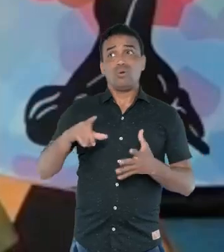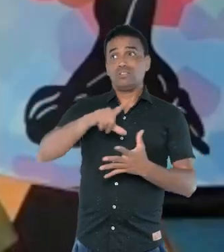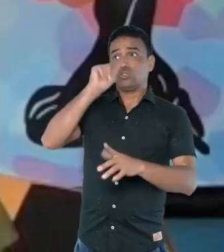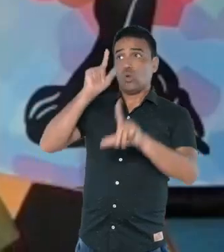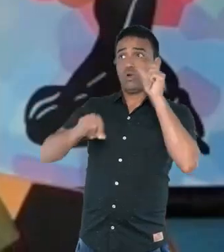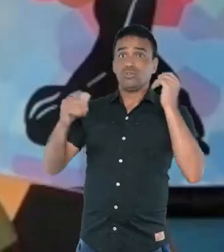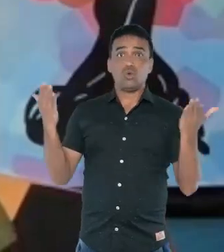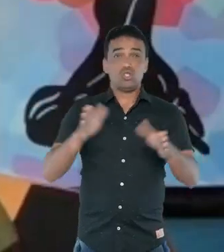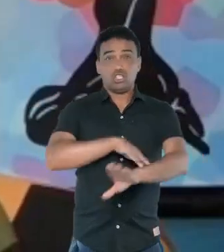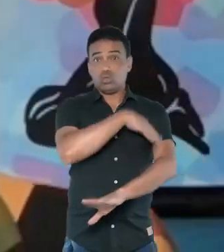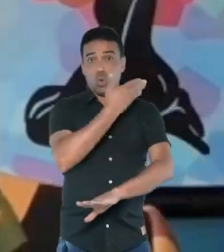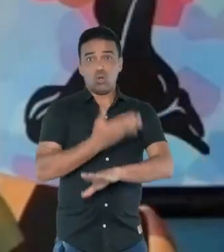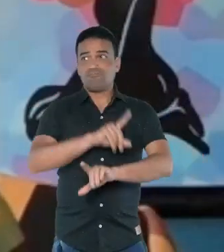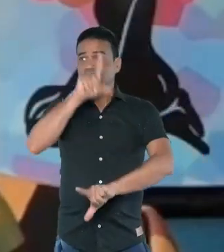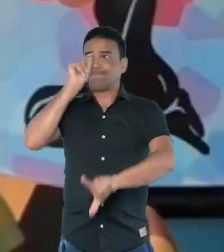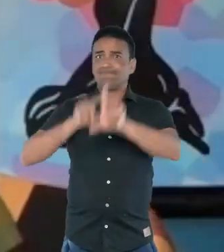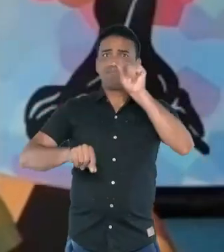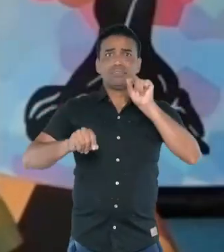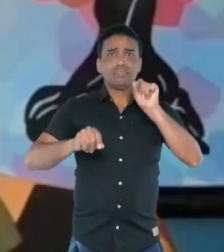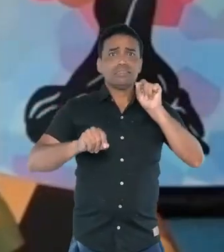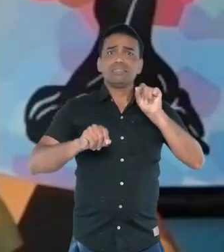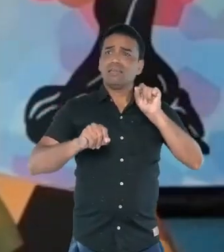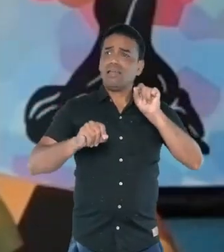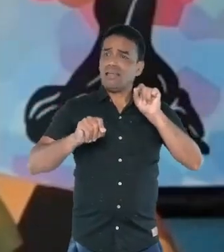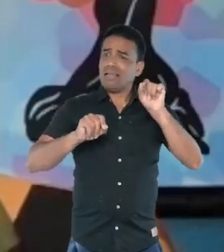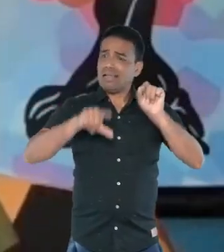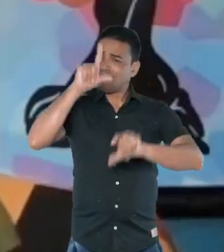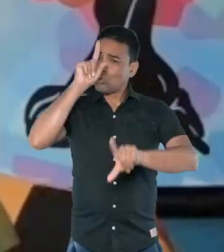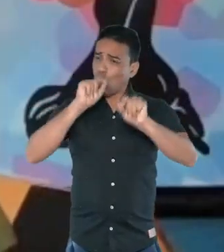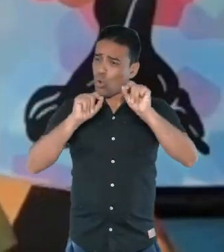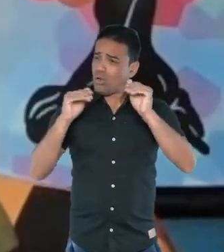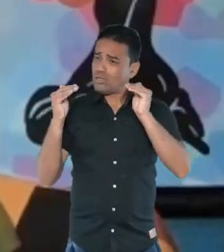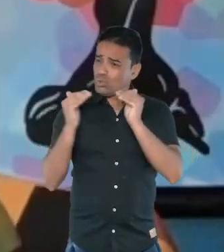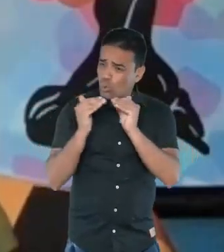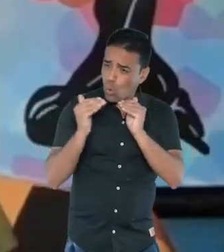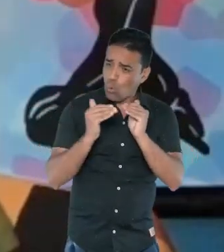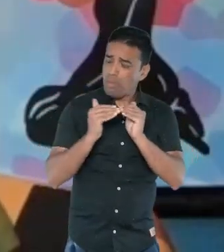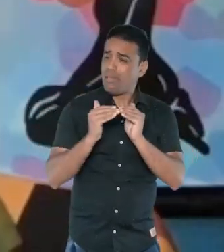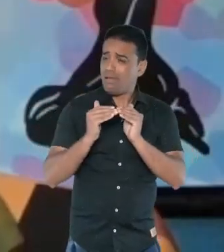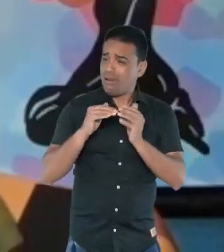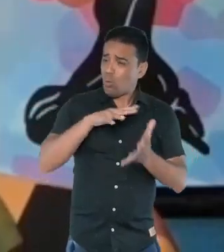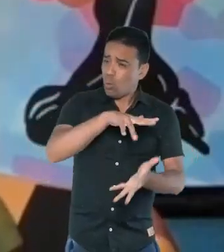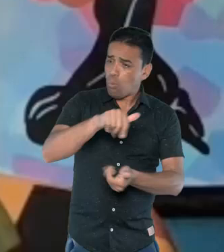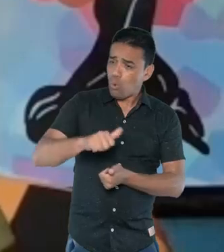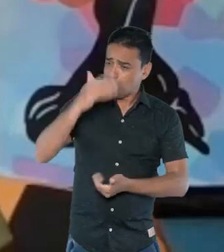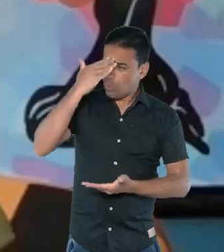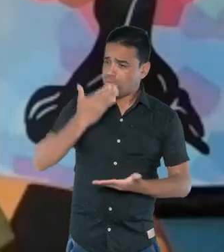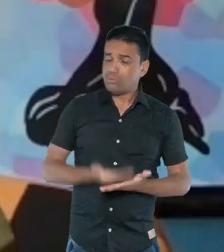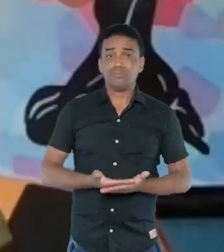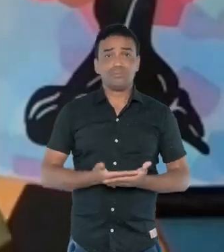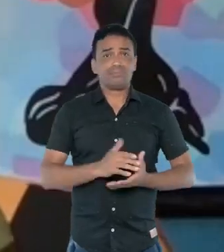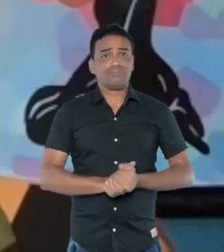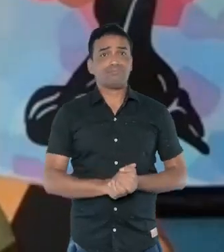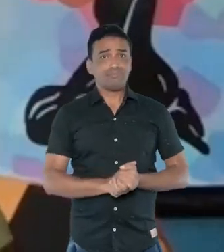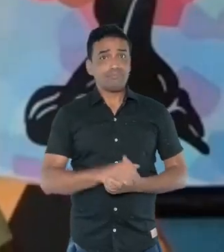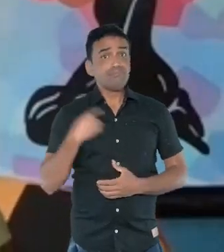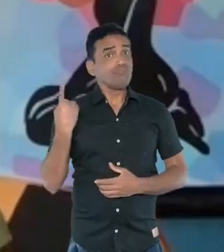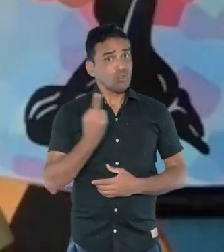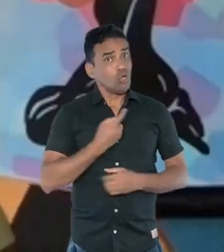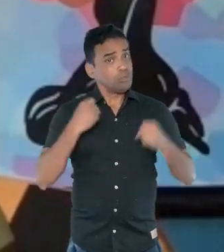longo do dia e ver o quanto que essas decisões estão coerentes com o tipo de mundo que a gente acredita. E que a gente tem